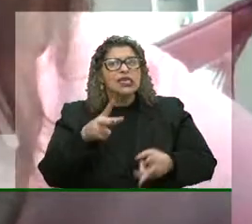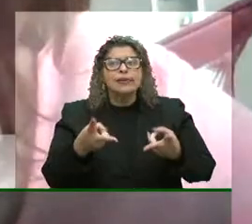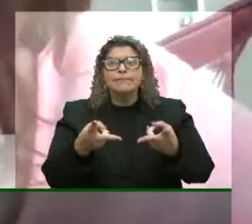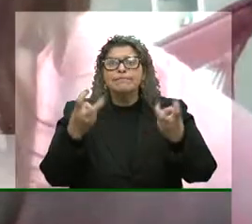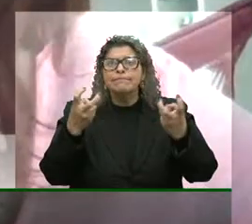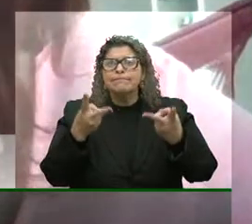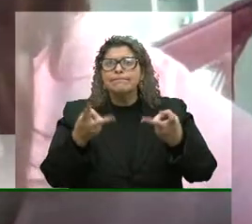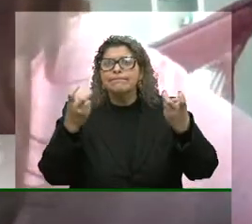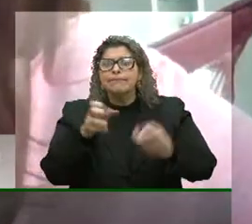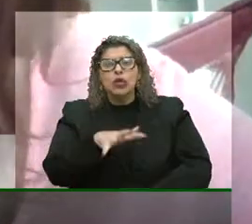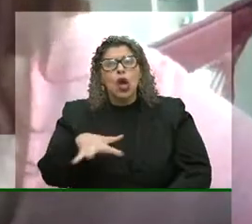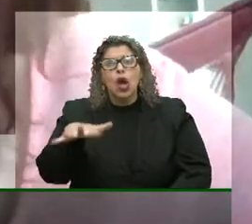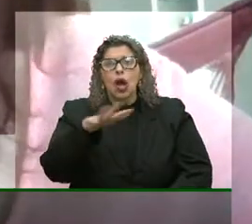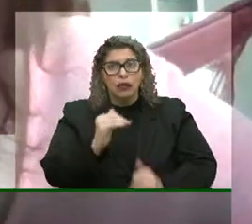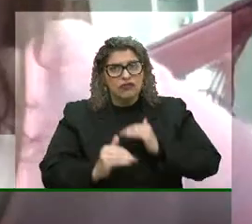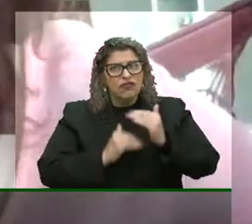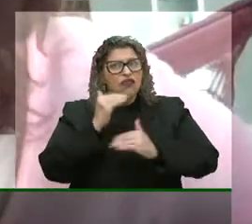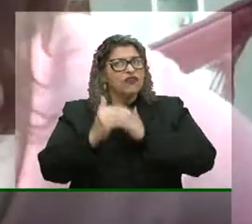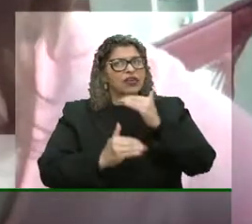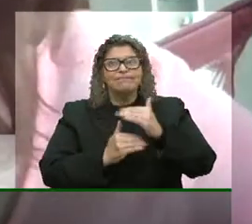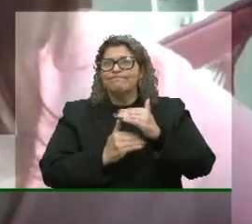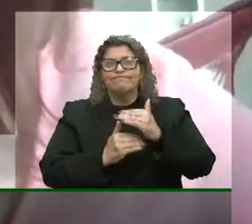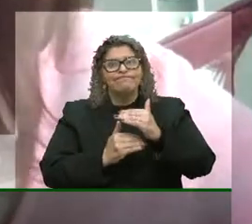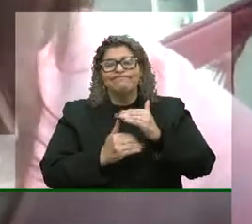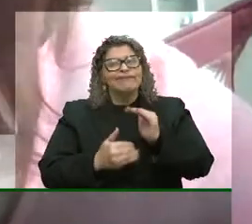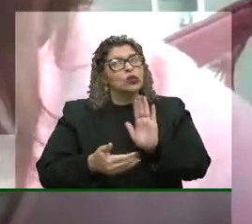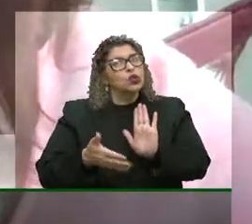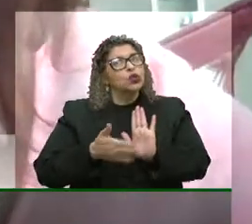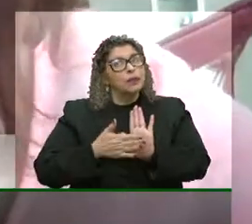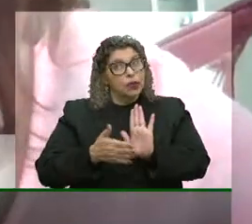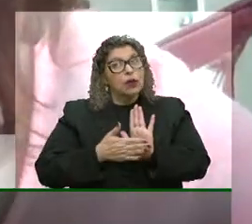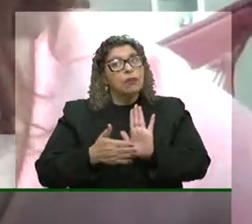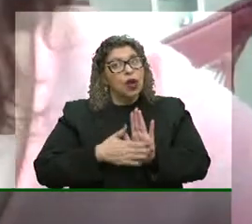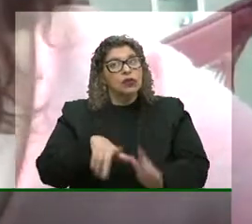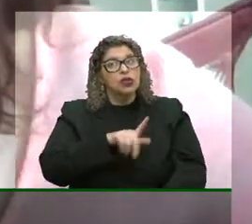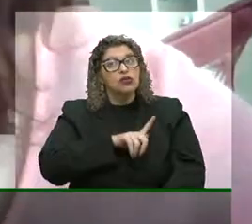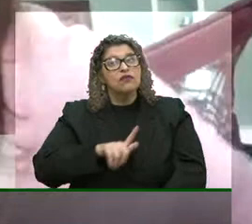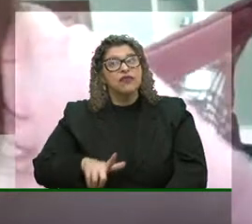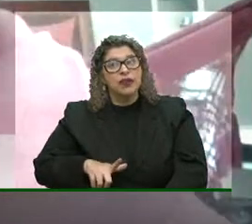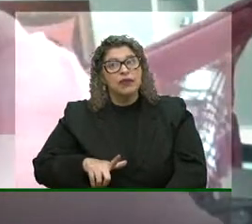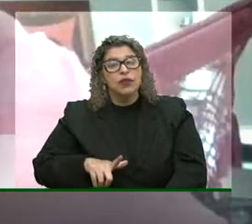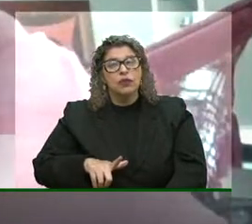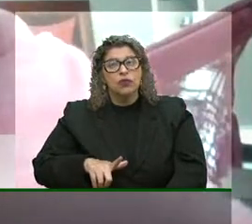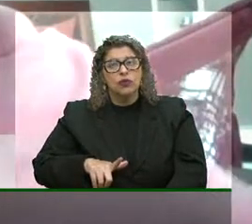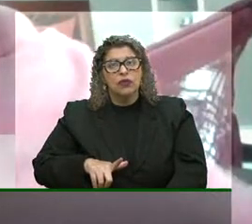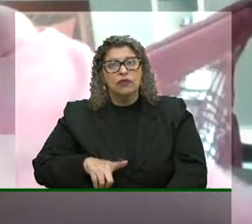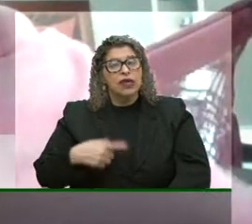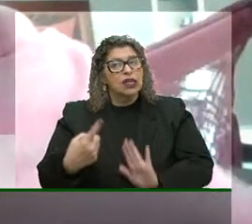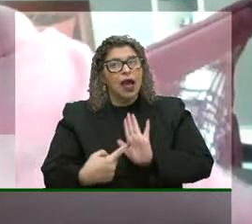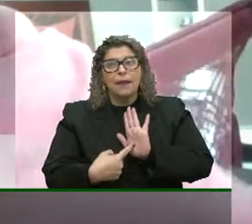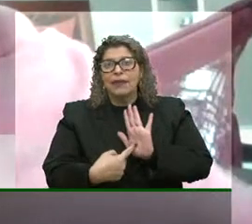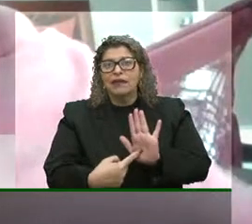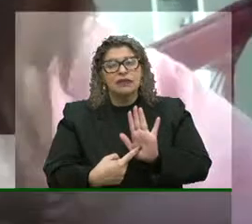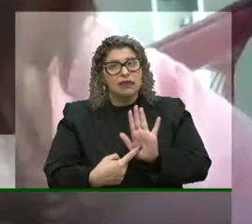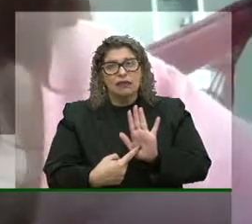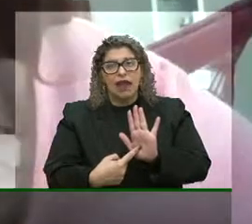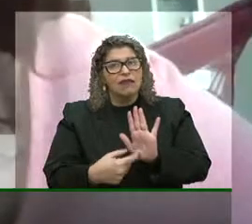projeto de desenvolvimento nas propostas do governador, que ele não apresentava